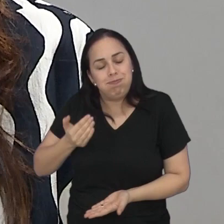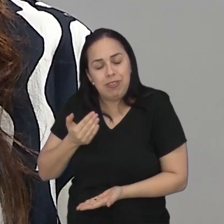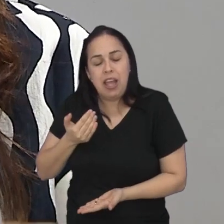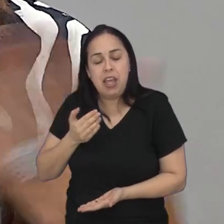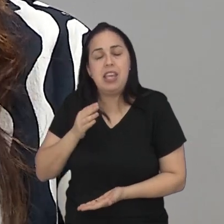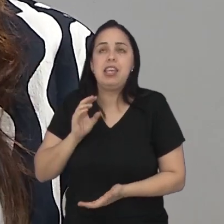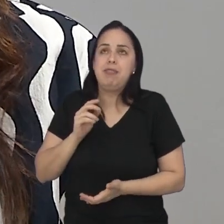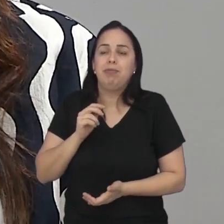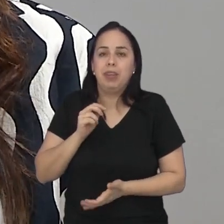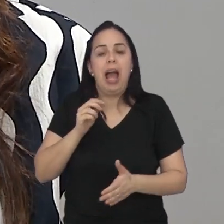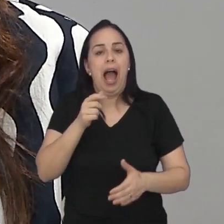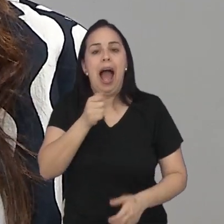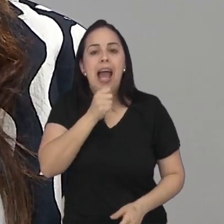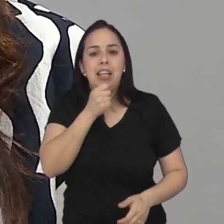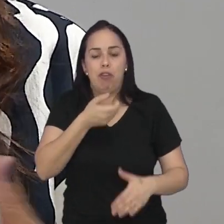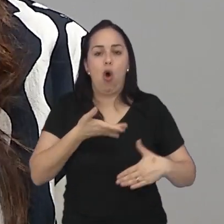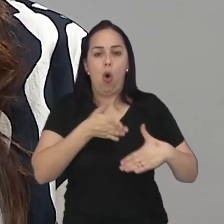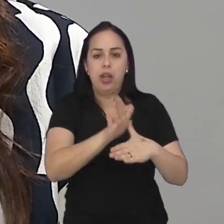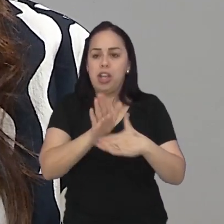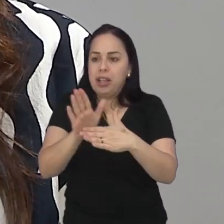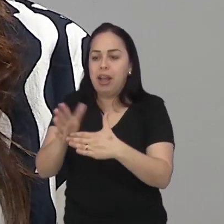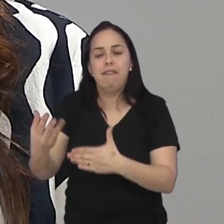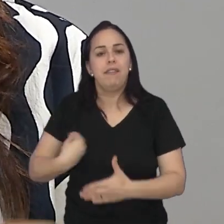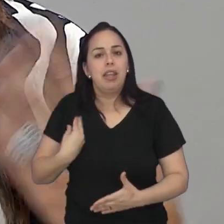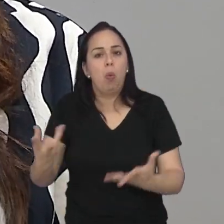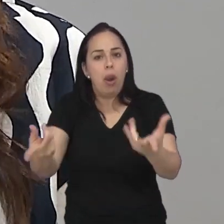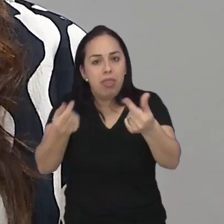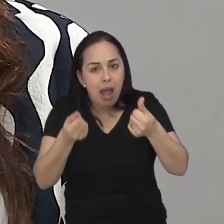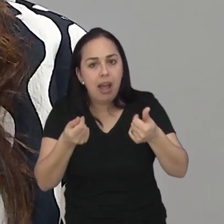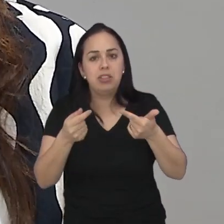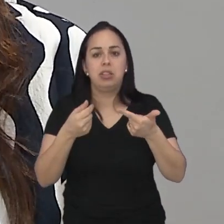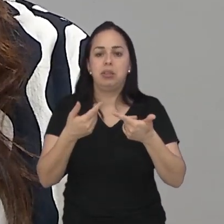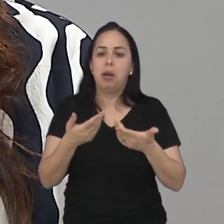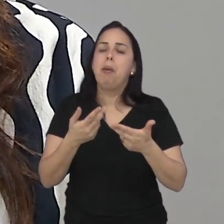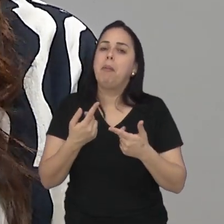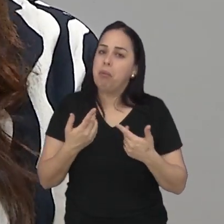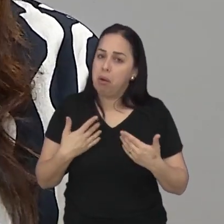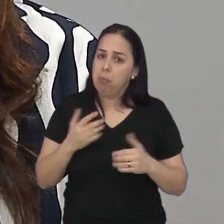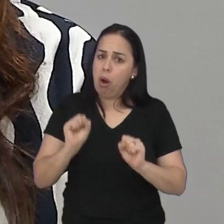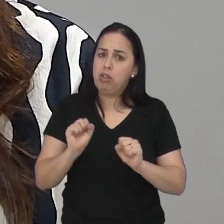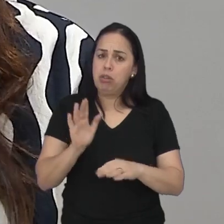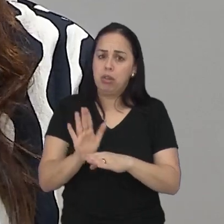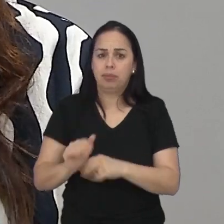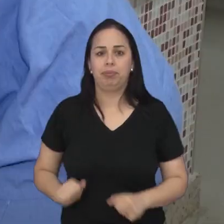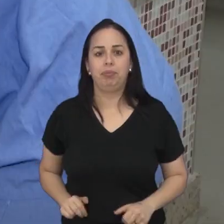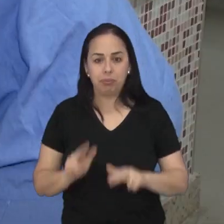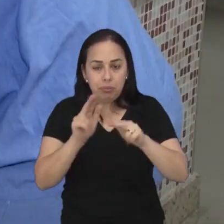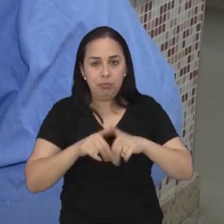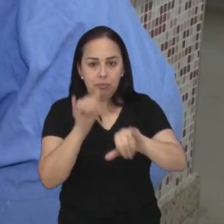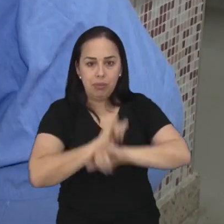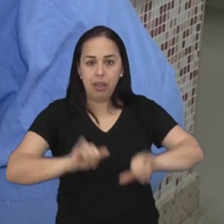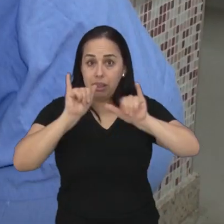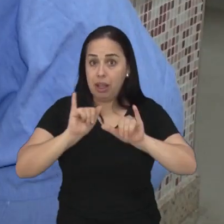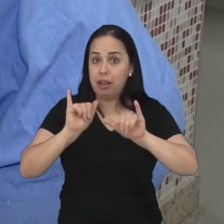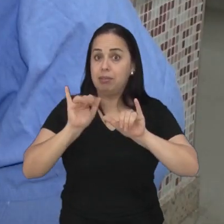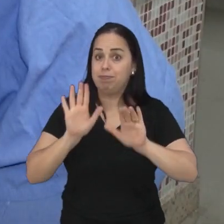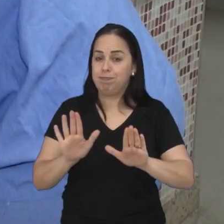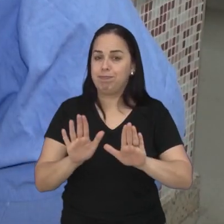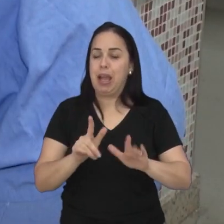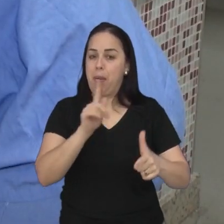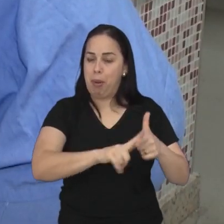mundo e puder colaborar com outras pessoas para ter mais qualidade de vida e ter uma vida mais longa, por que não fazer isso, né? A campanha alerta para